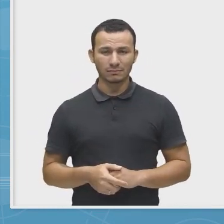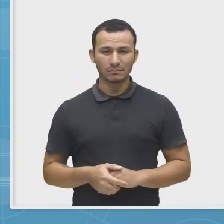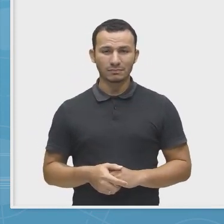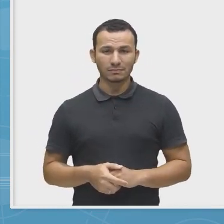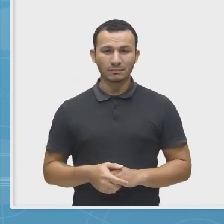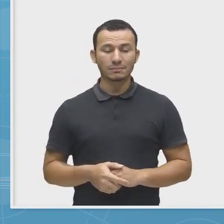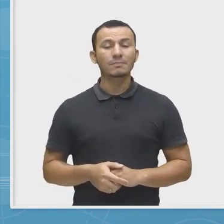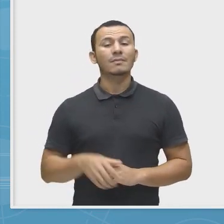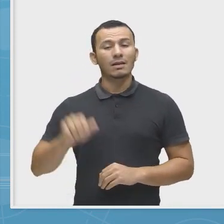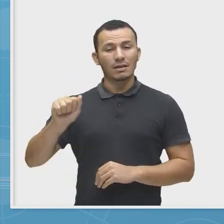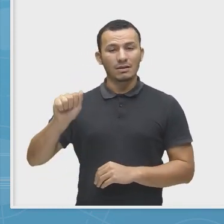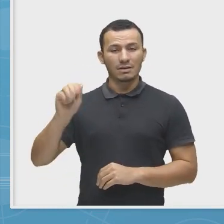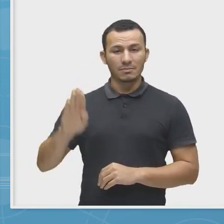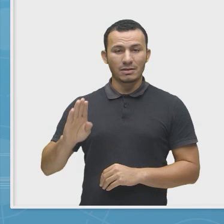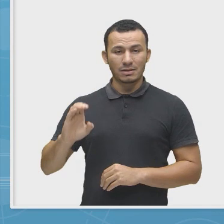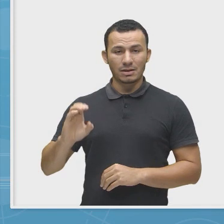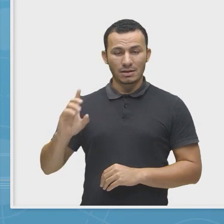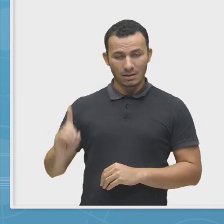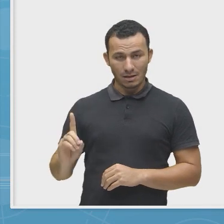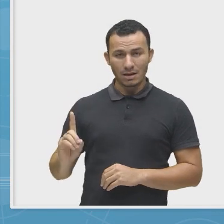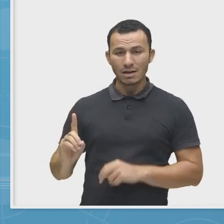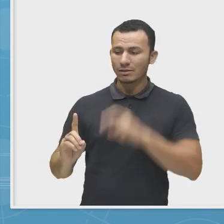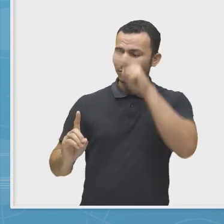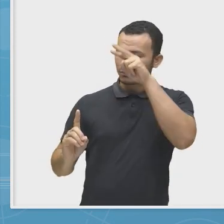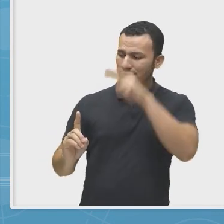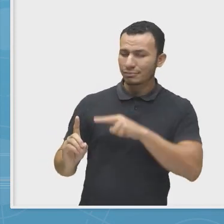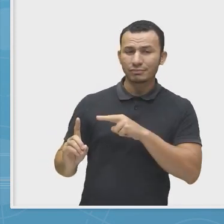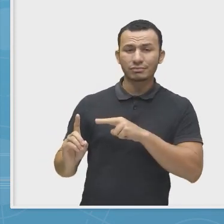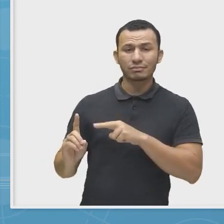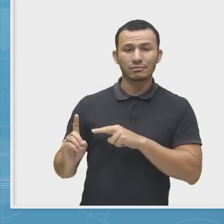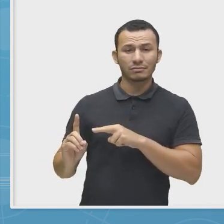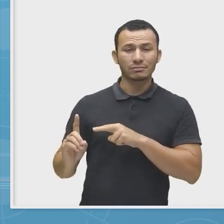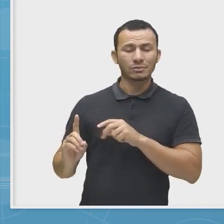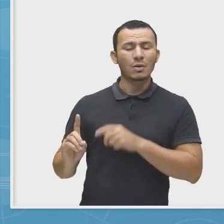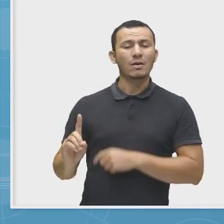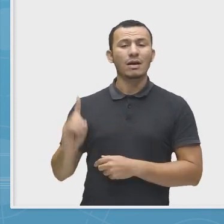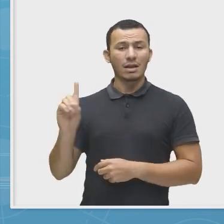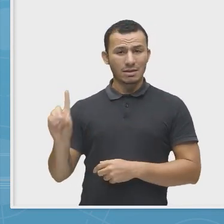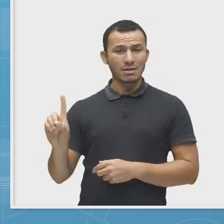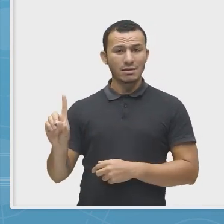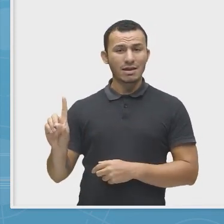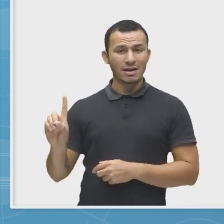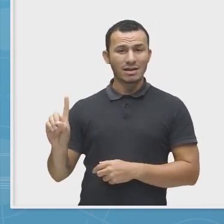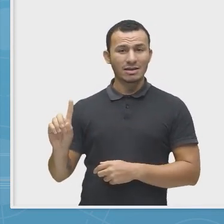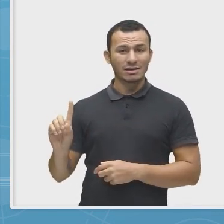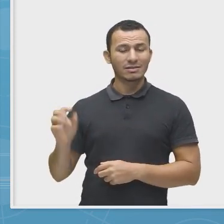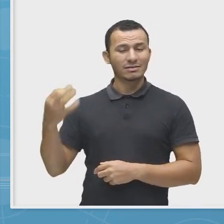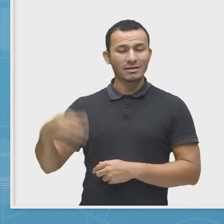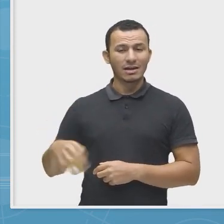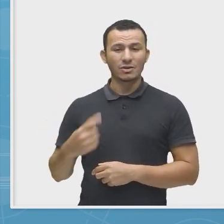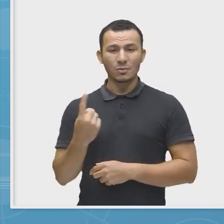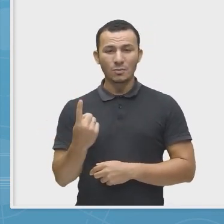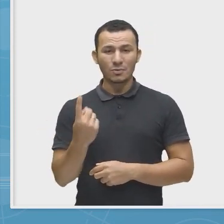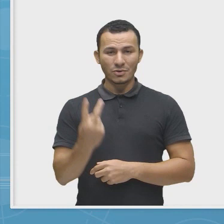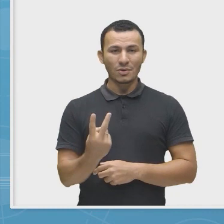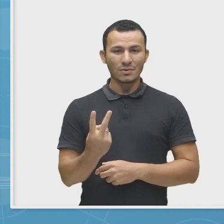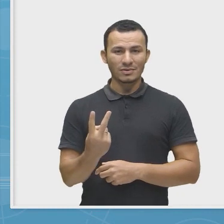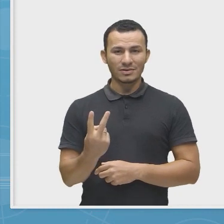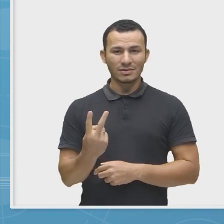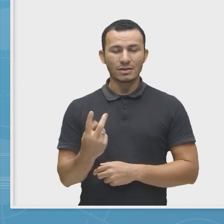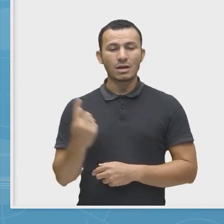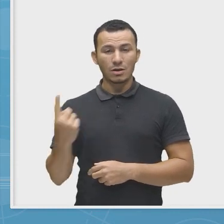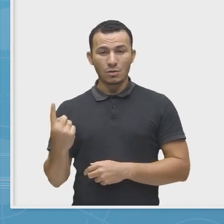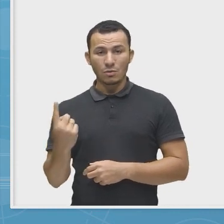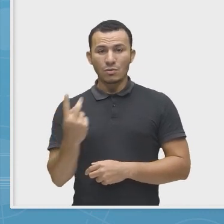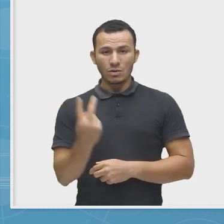aqui nas alternativas, que no caso aqui é a letra D, né? Apenas as afirmações 1 e 2, ou seja, a 1